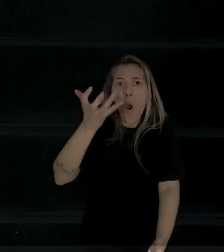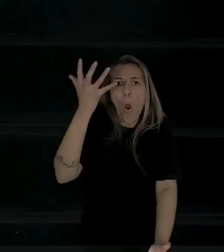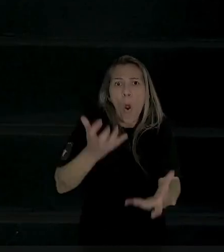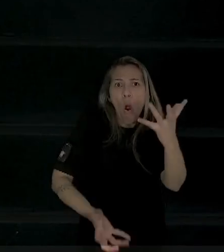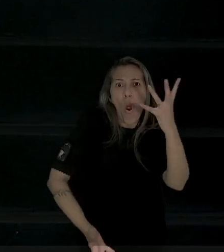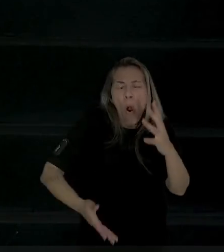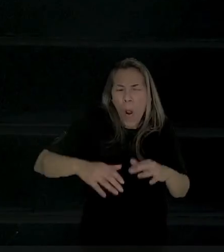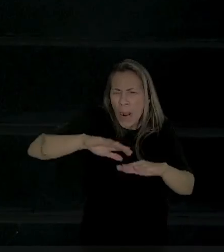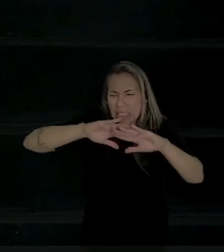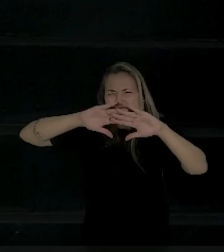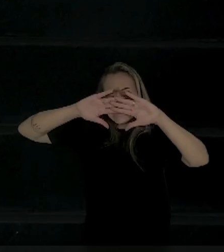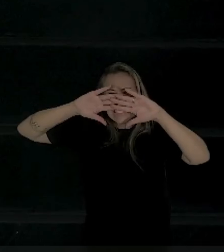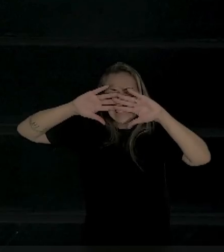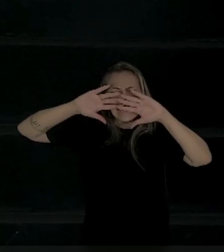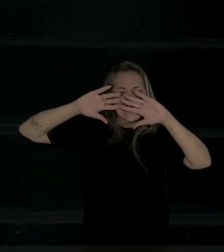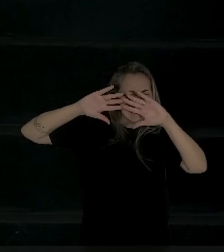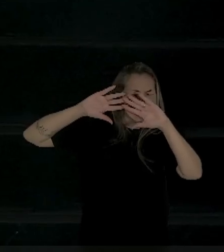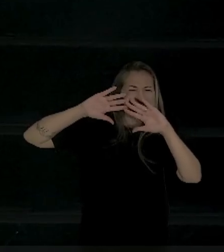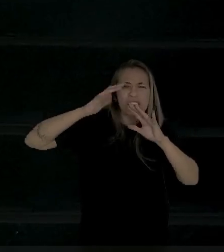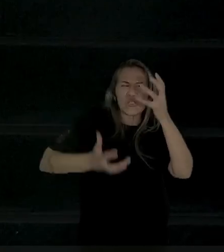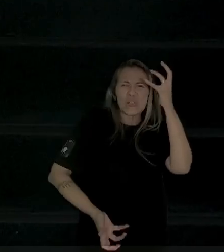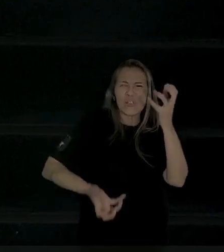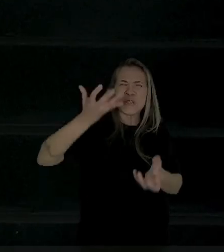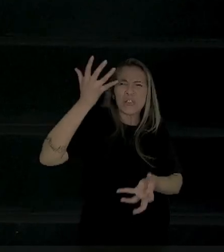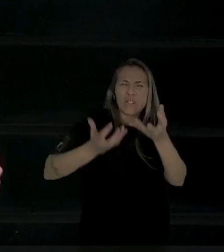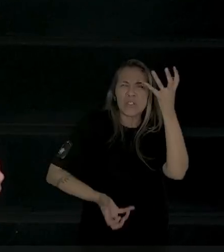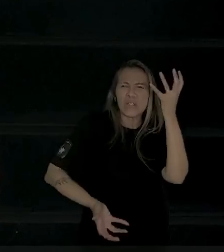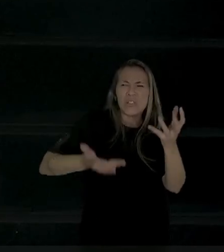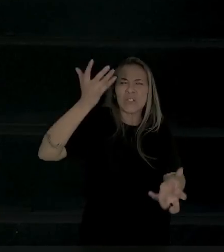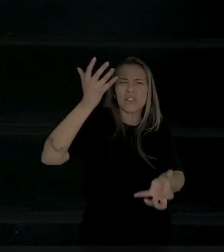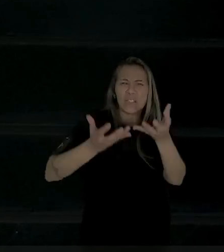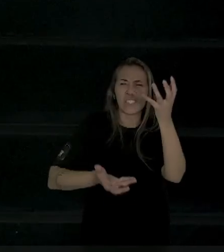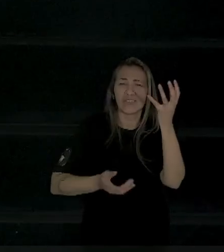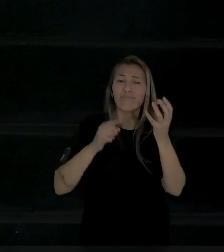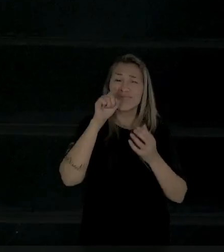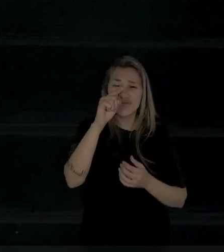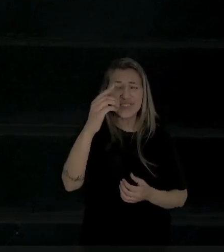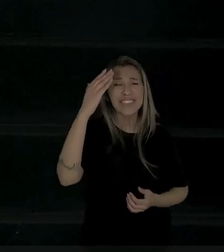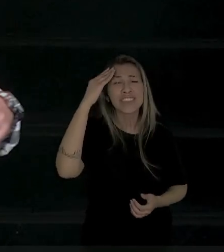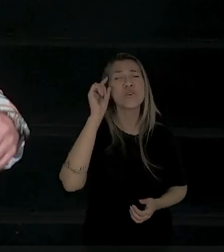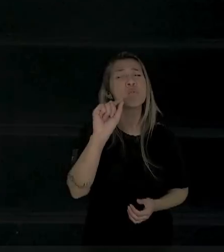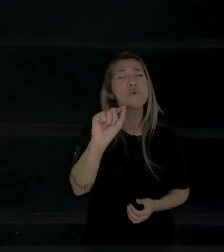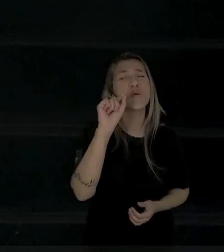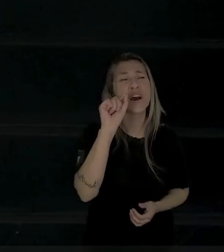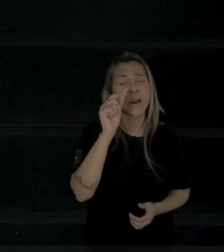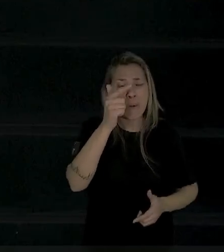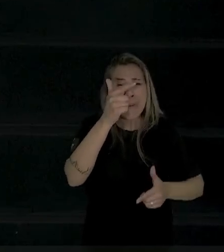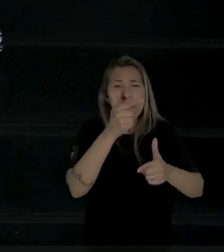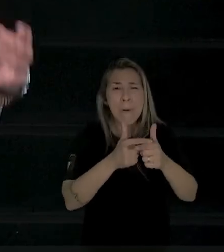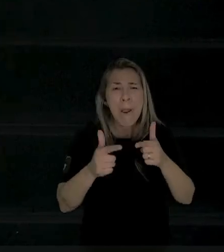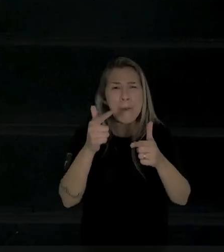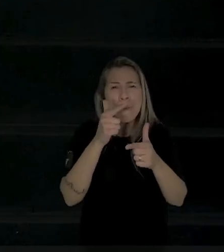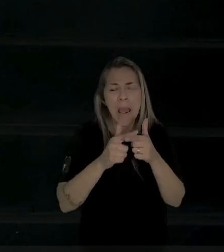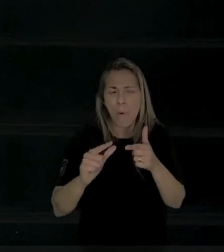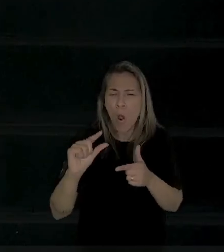Fogo. Lembre-se que todo grande fogo começa com uma pequena fagulha. Lembre-se que toda grande